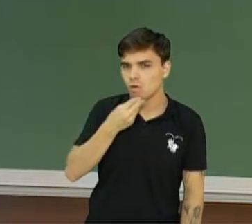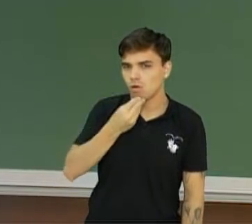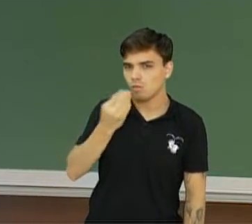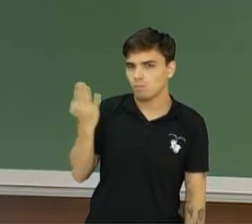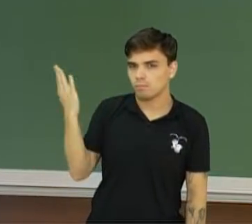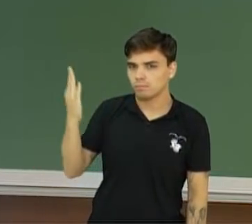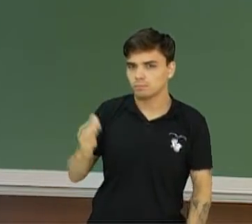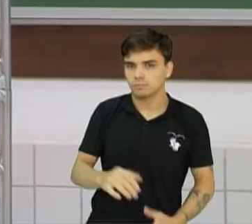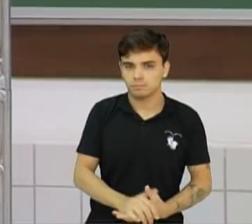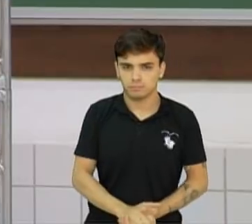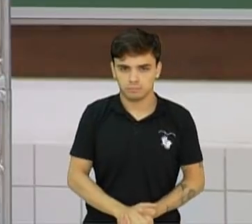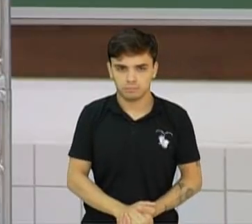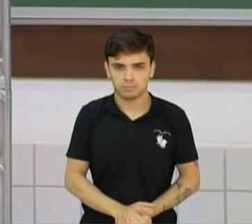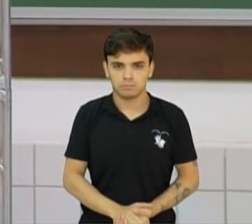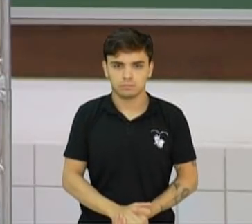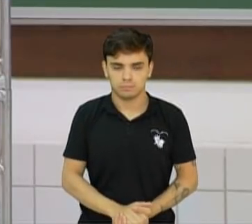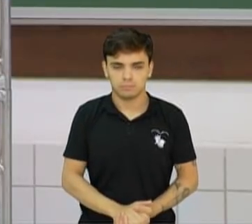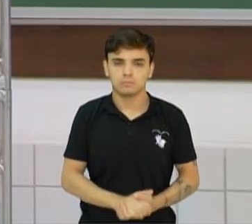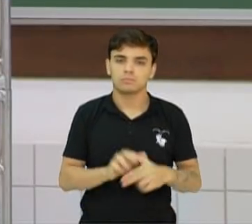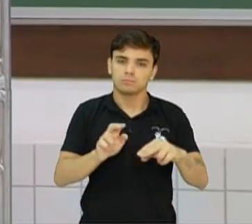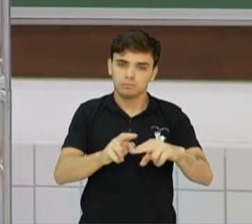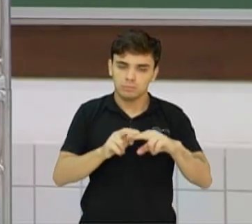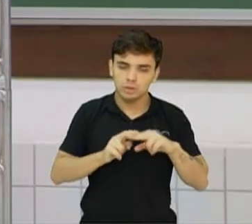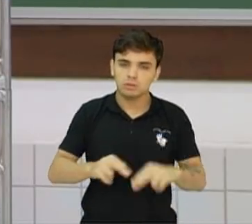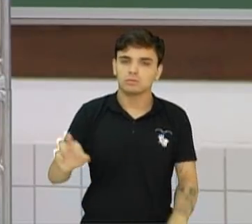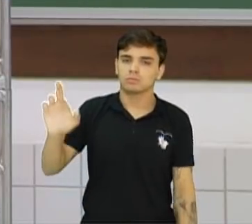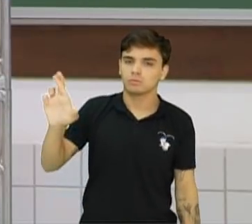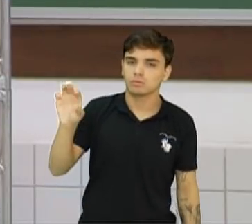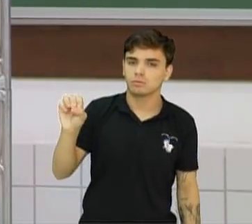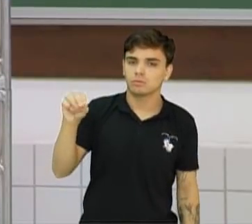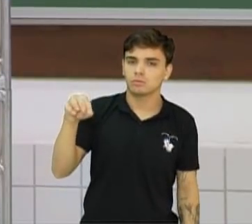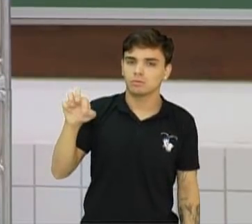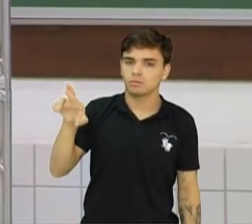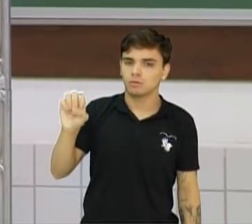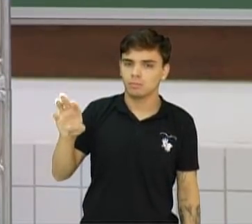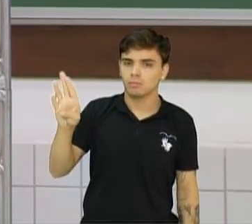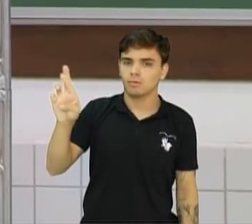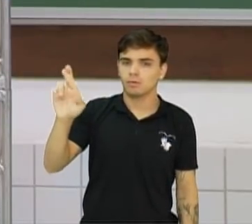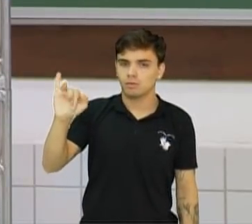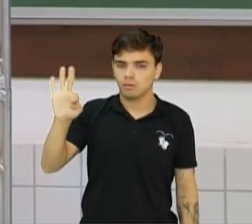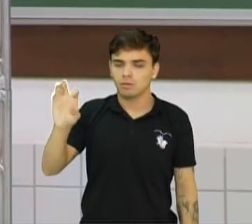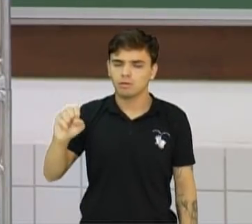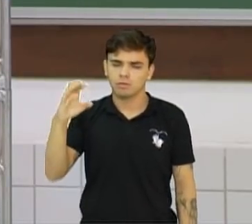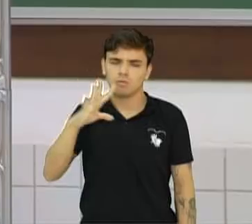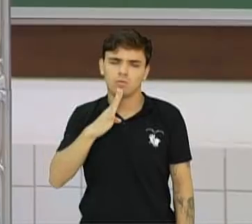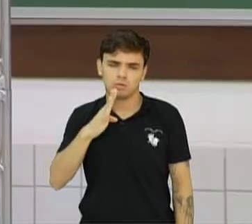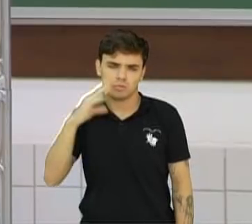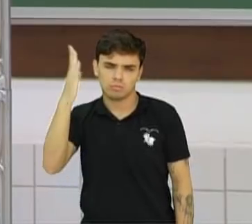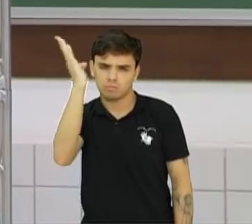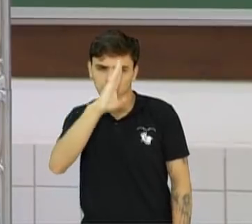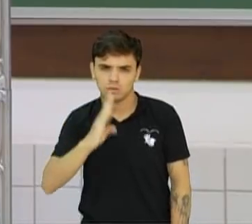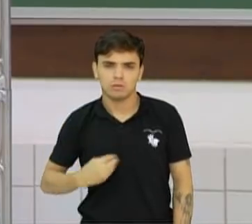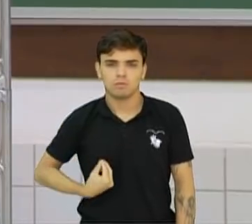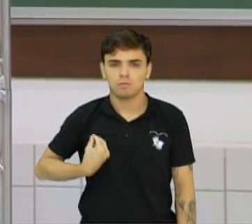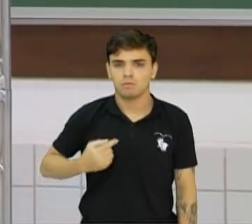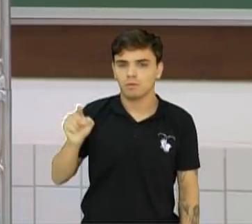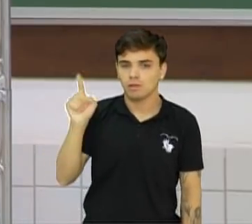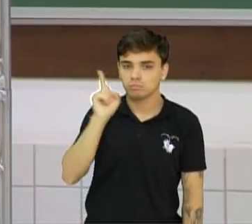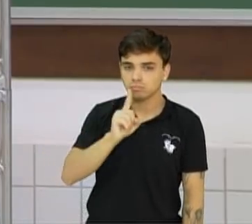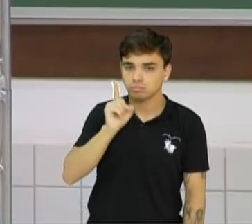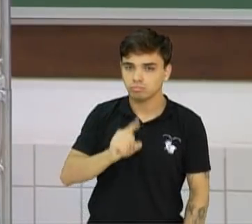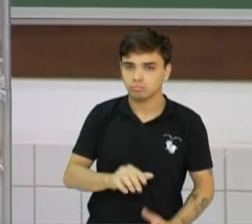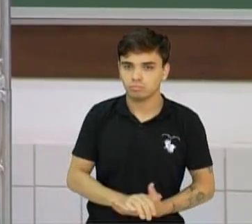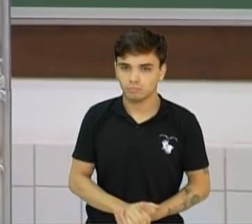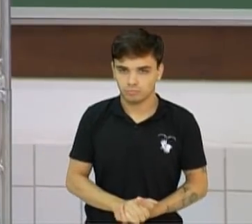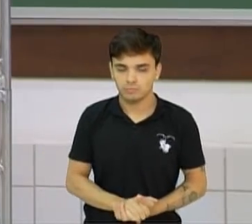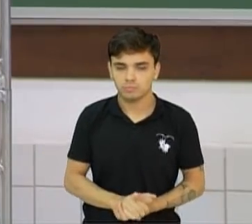certo? Então, Romero Brito, super famoso, conhecido, brasileiro, que vive lá nos Estados Unidos, ok? Agora